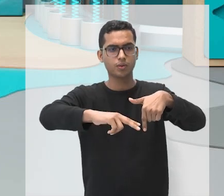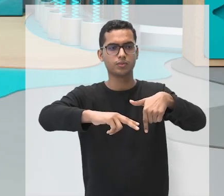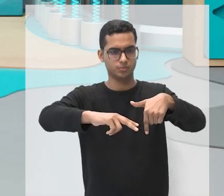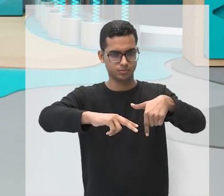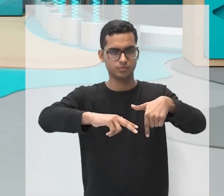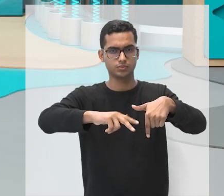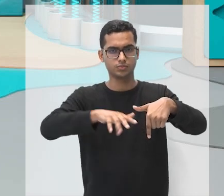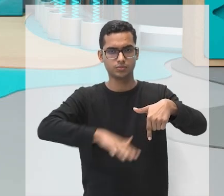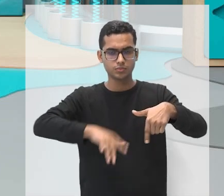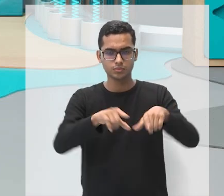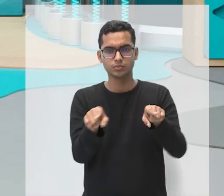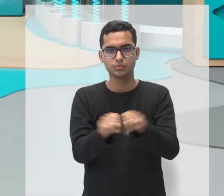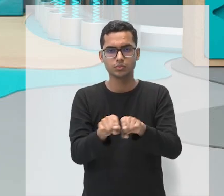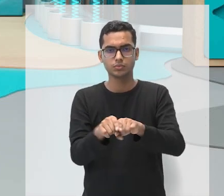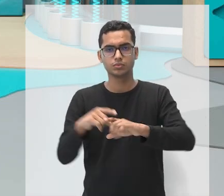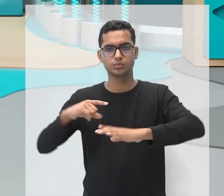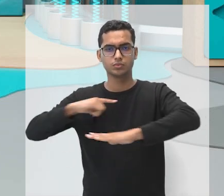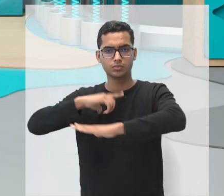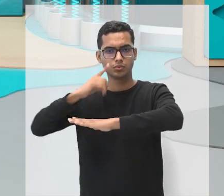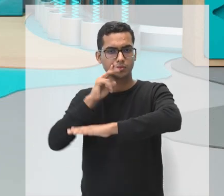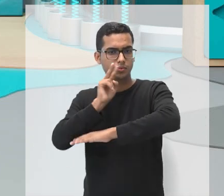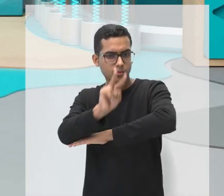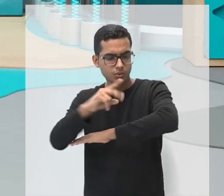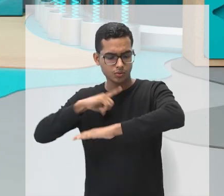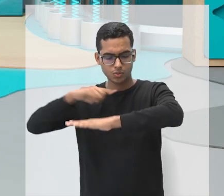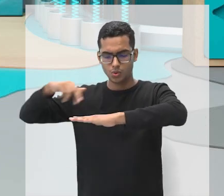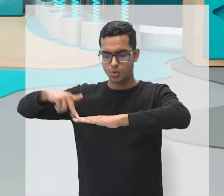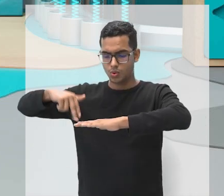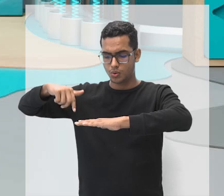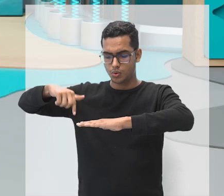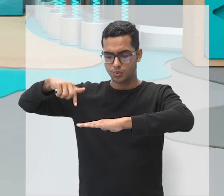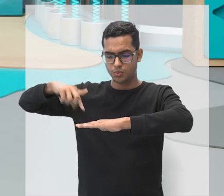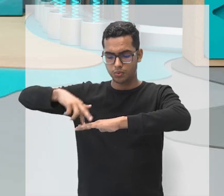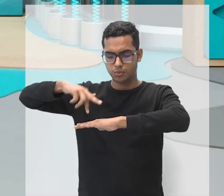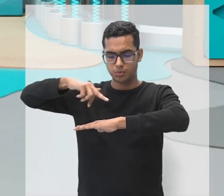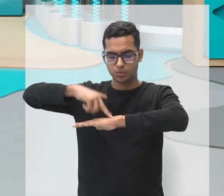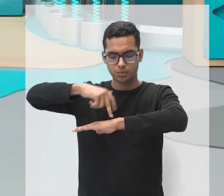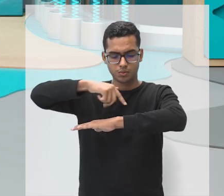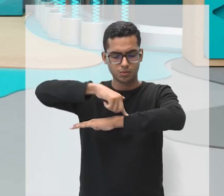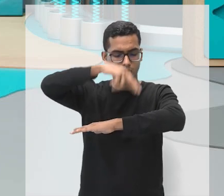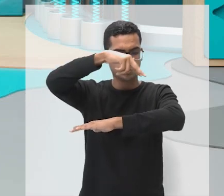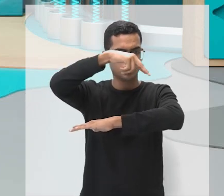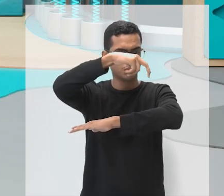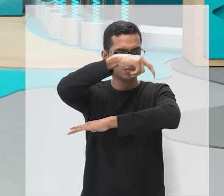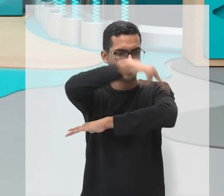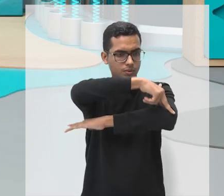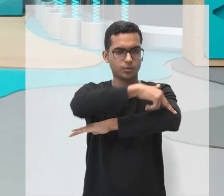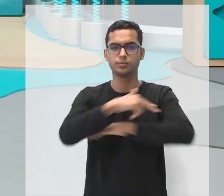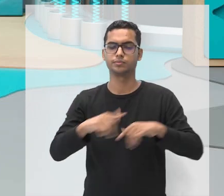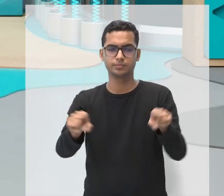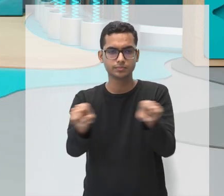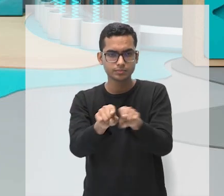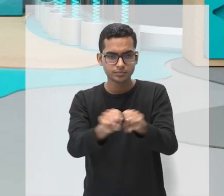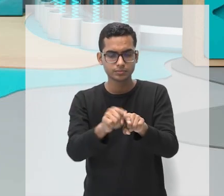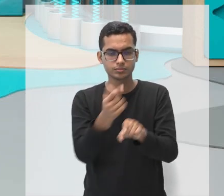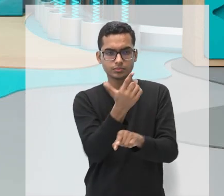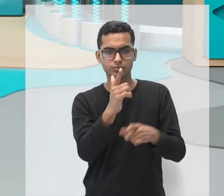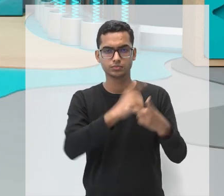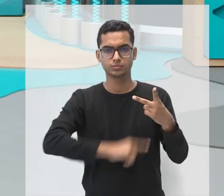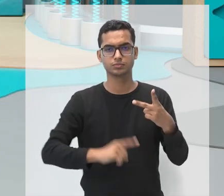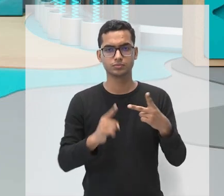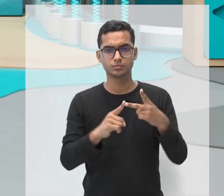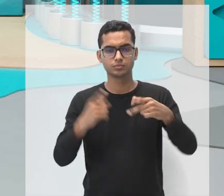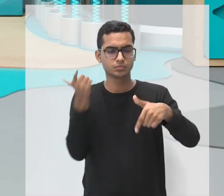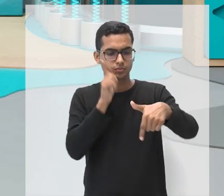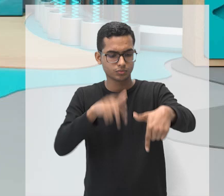saltar ali vislumbrando, olhando para o horizonte, e os saltos verticais, onde ele vai ter que saltar tentando sobrepor o